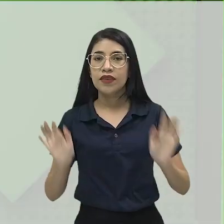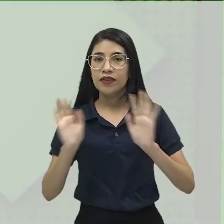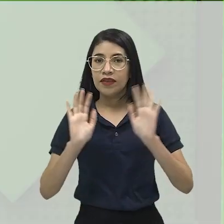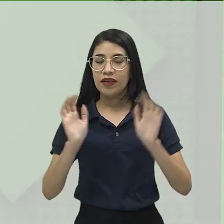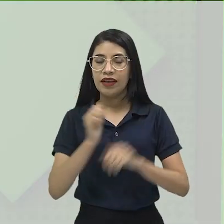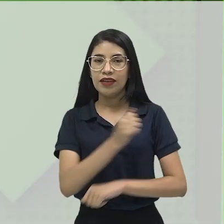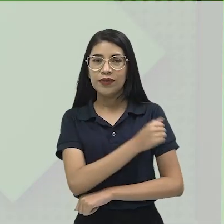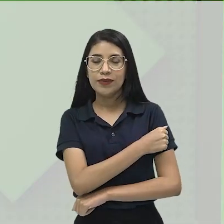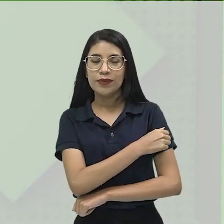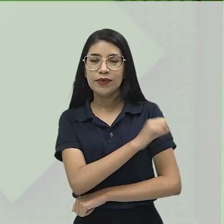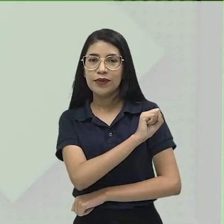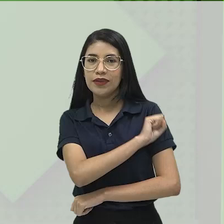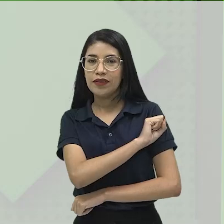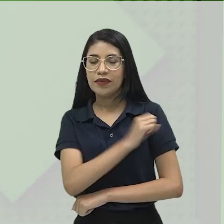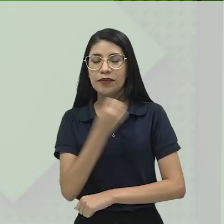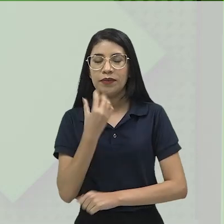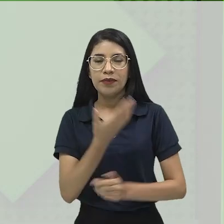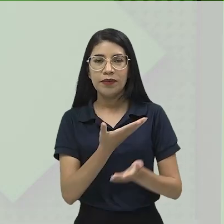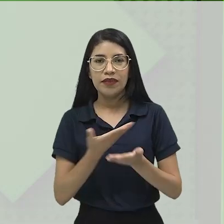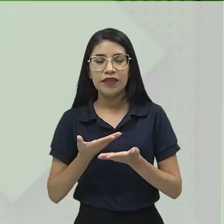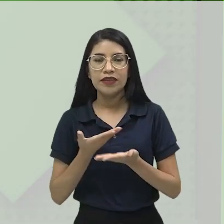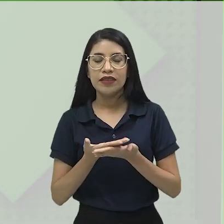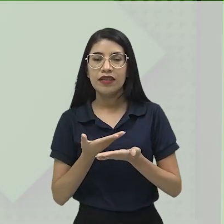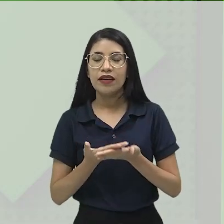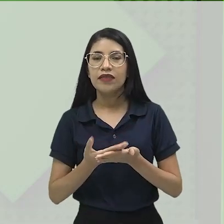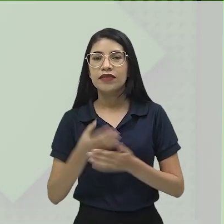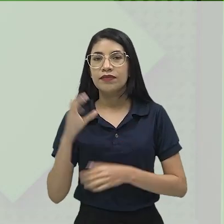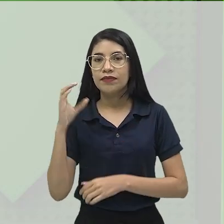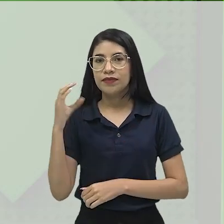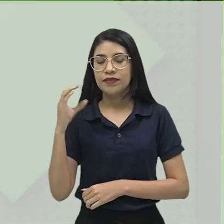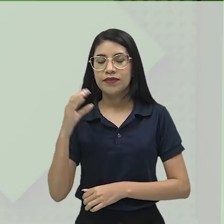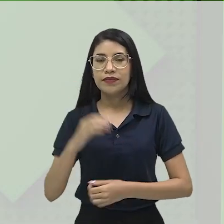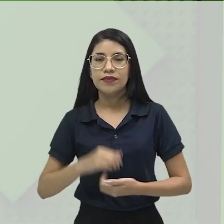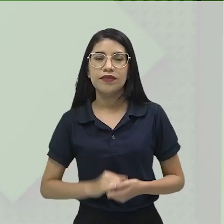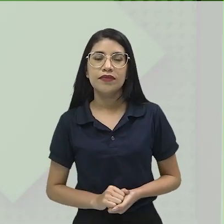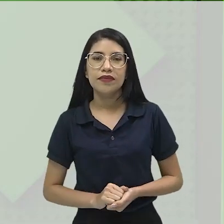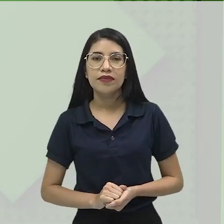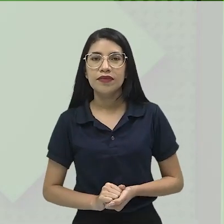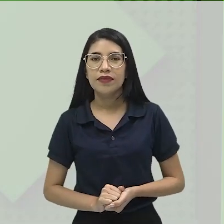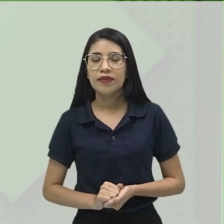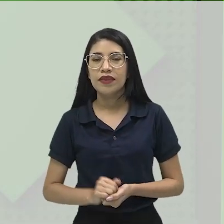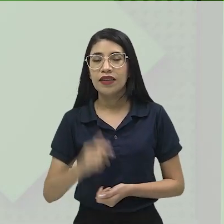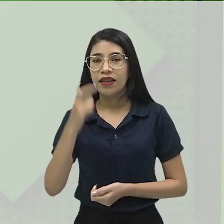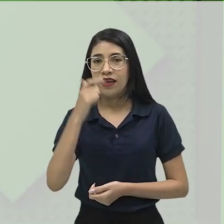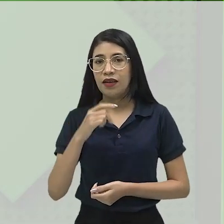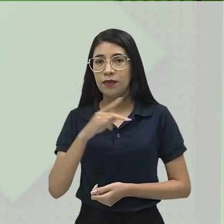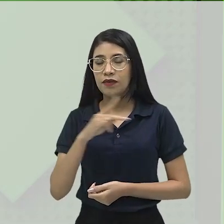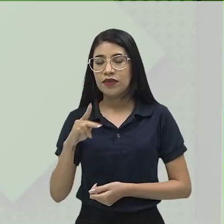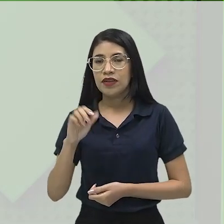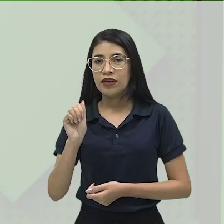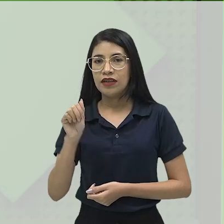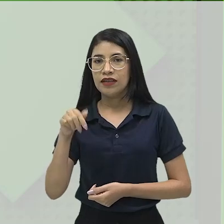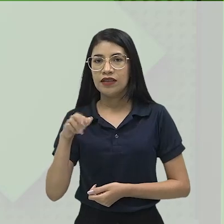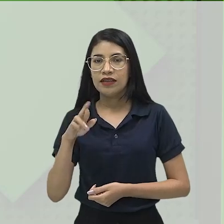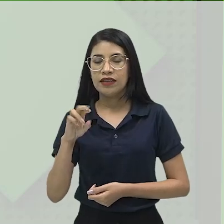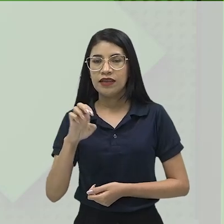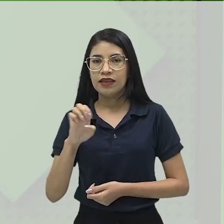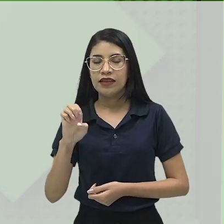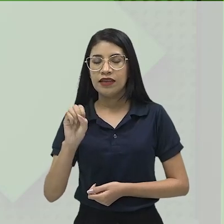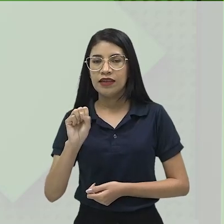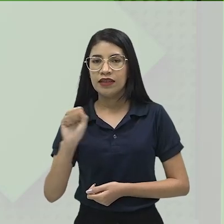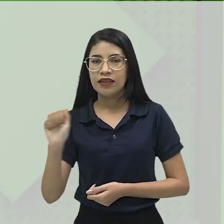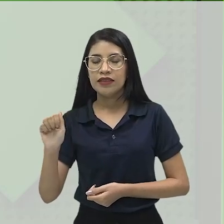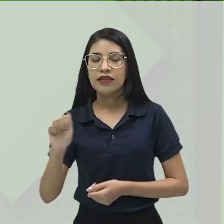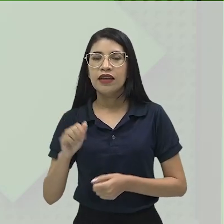Olá, alunos do 8º ano, sejam muito bem-vindos a mais uma aula de ciências. Eu sou a professora Andressa Primavera e nesse